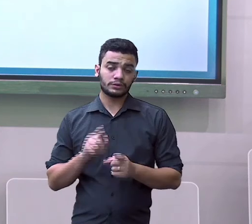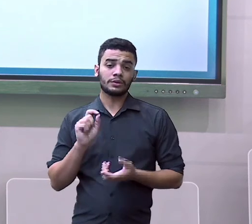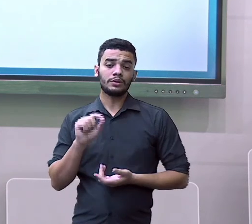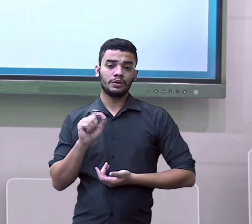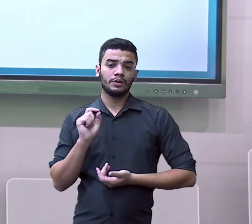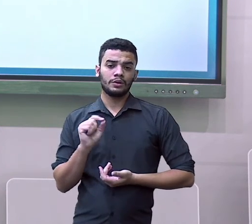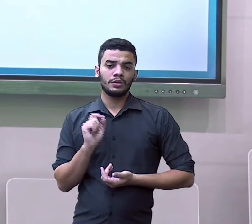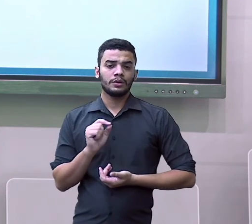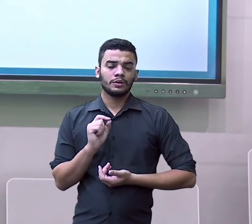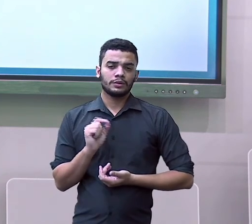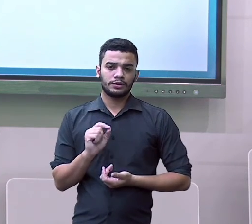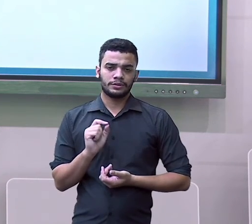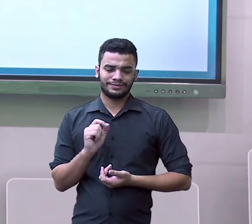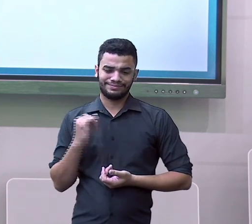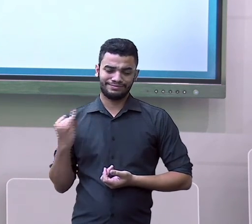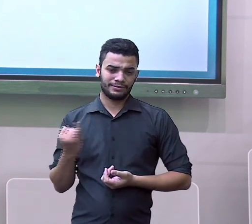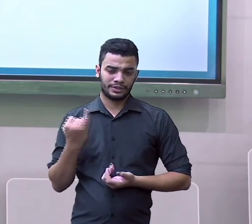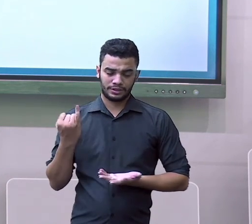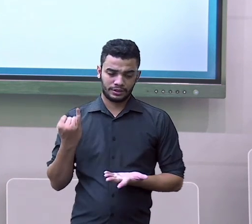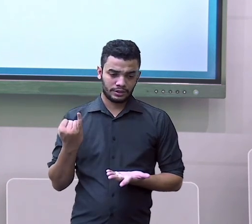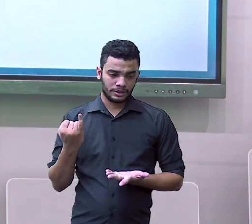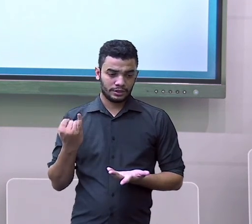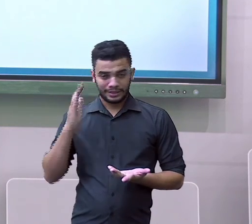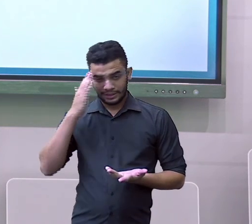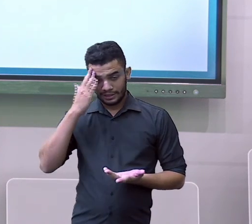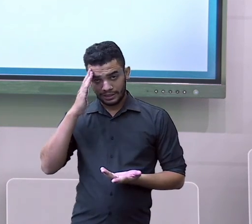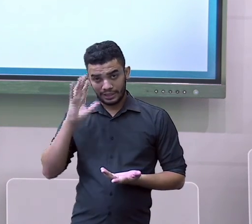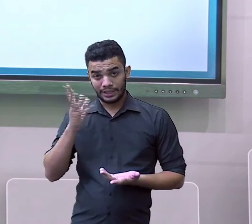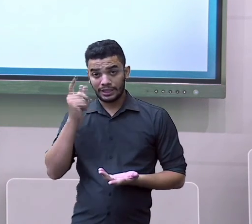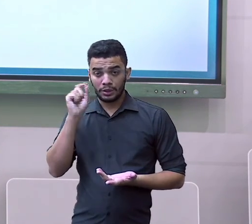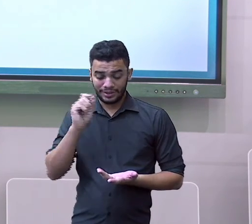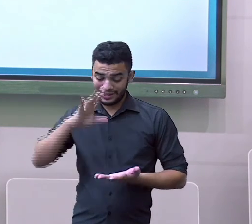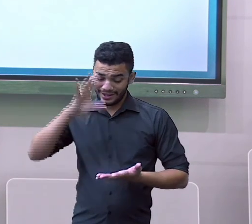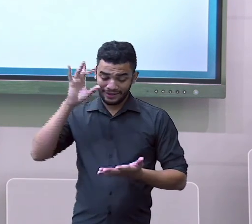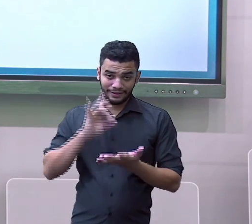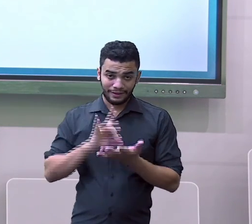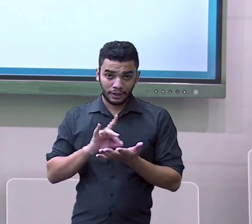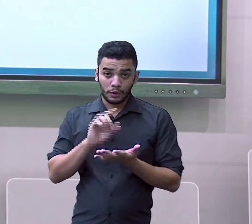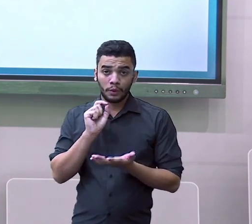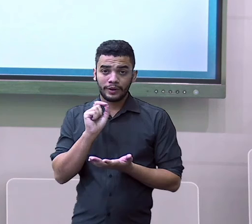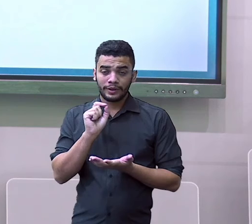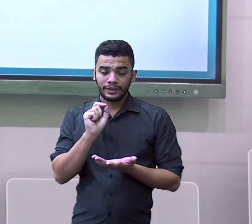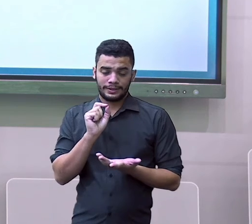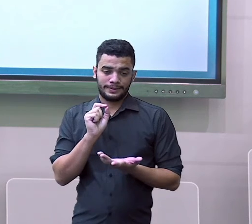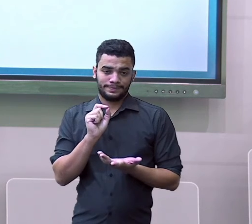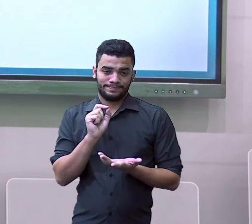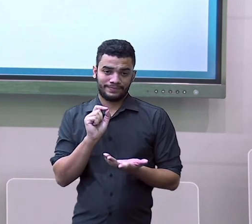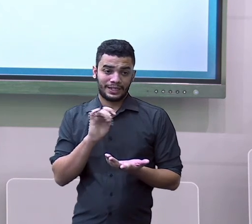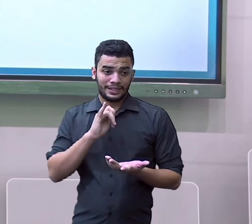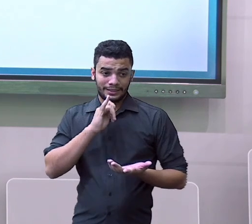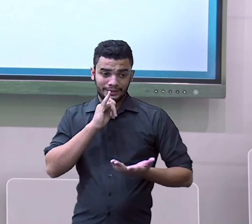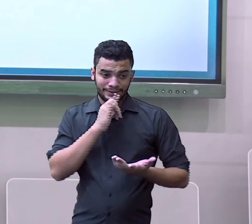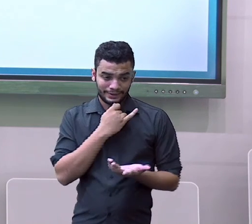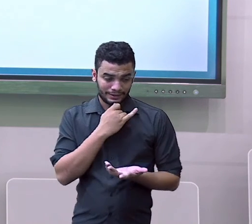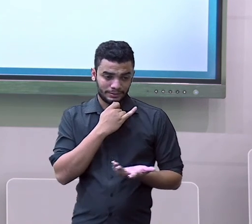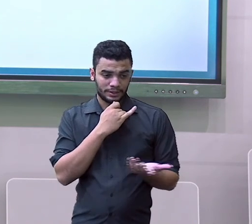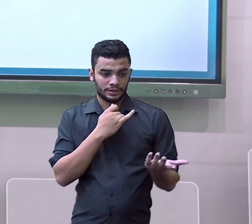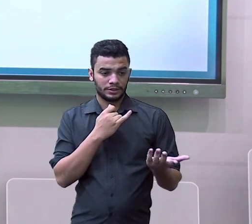sabe-se que é fato que a extinção das espécies ela vai continuar a